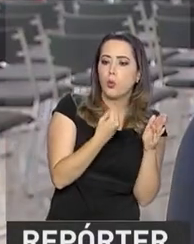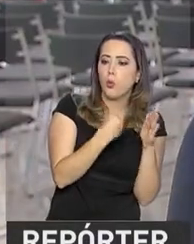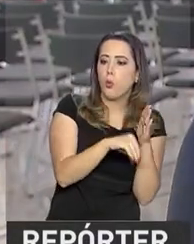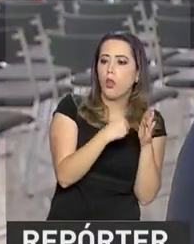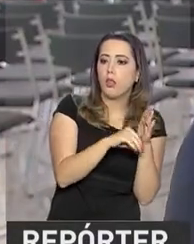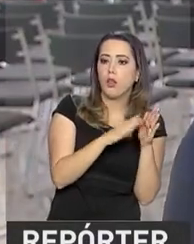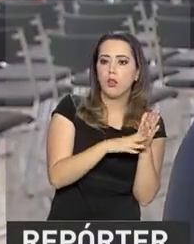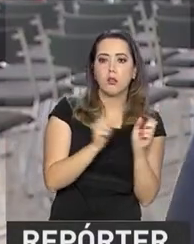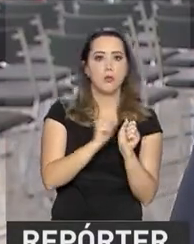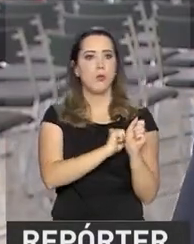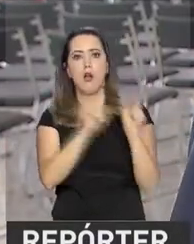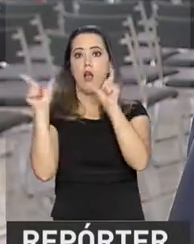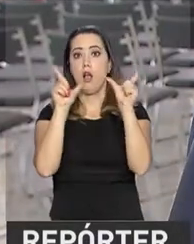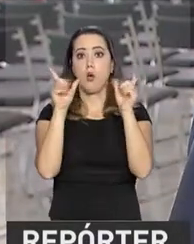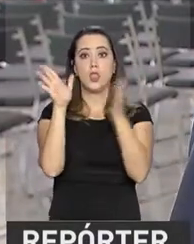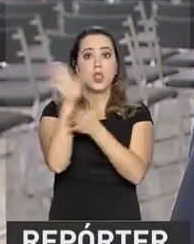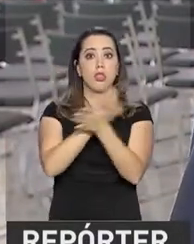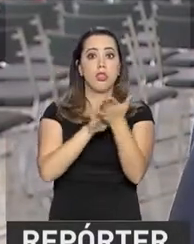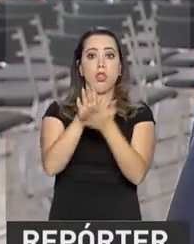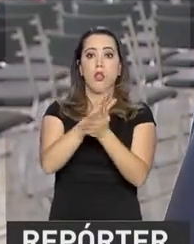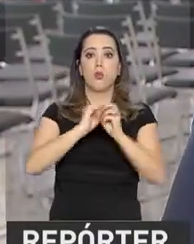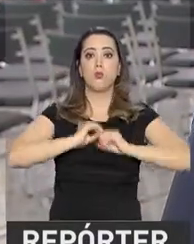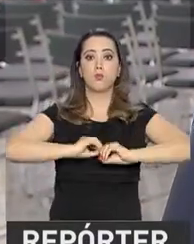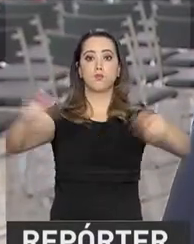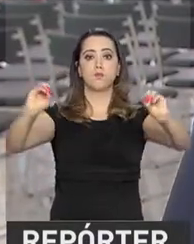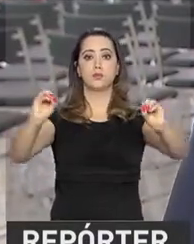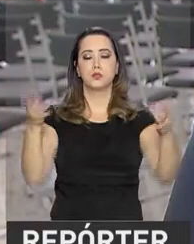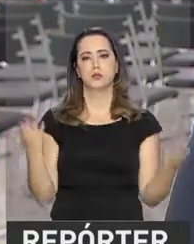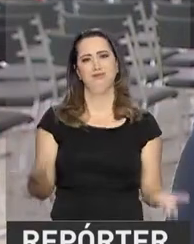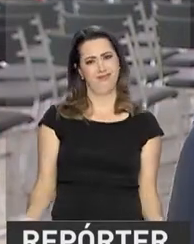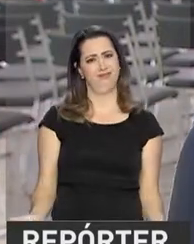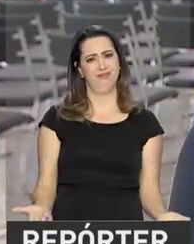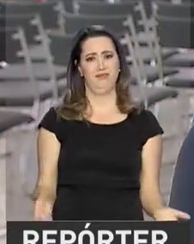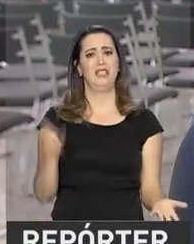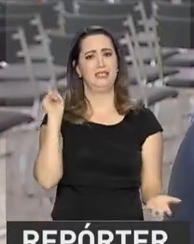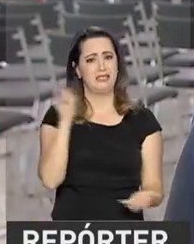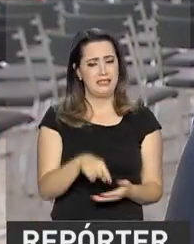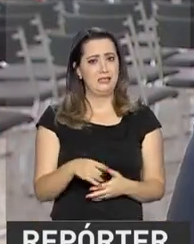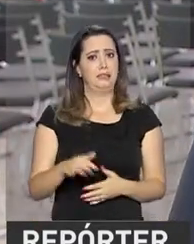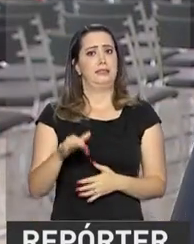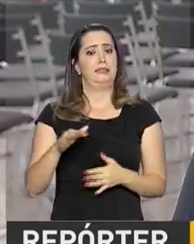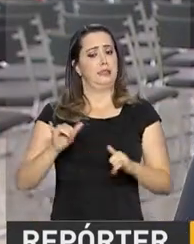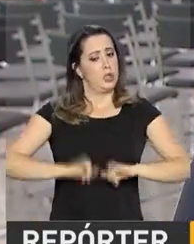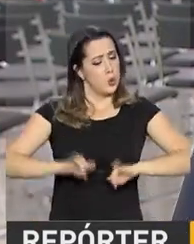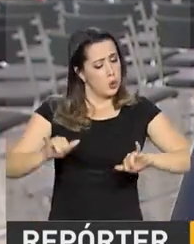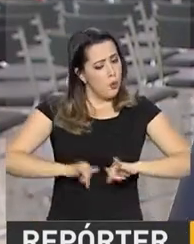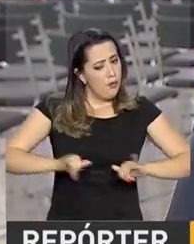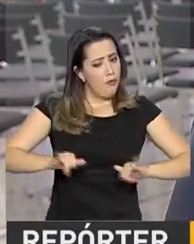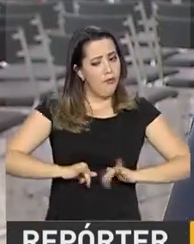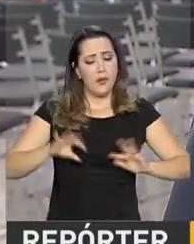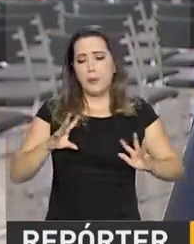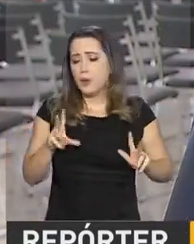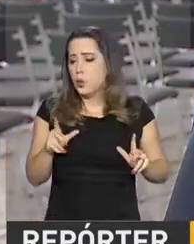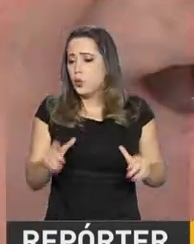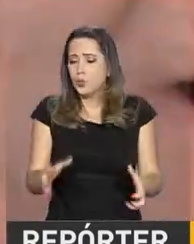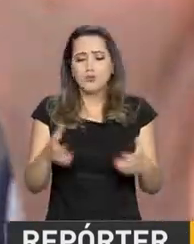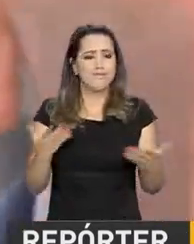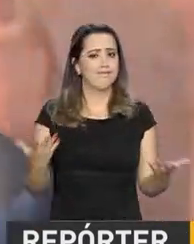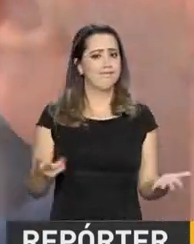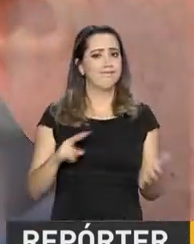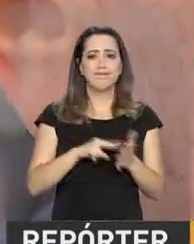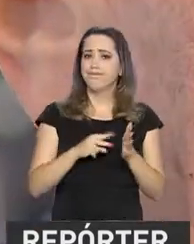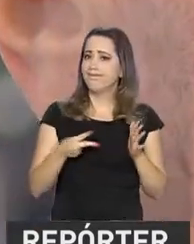amanhecemos sem nada isso foi realmente traumático em todos os sentidos